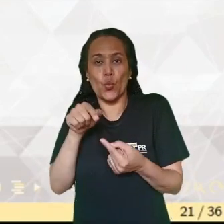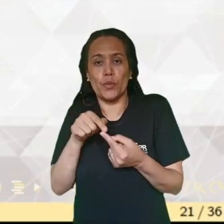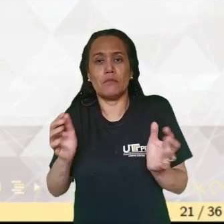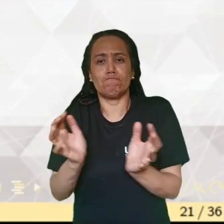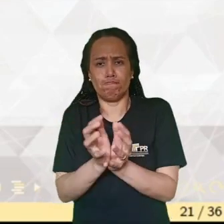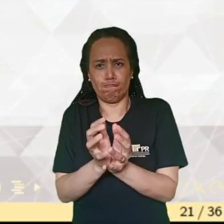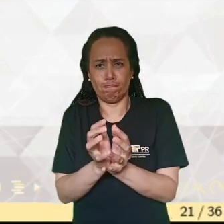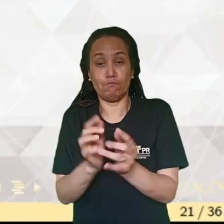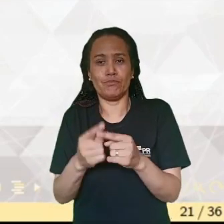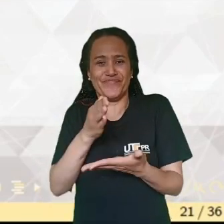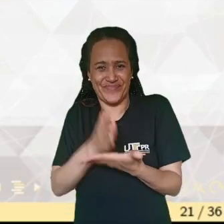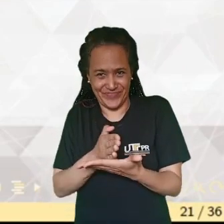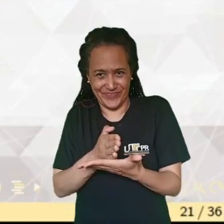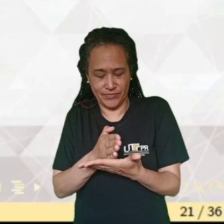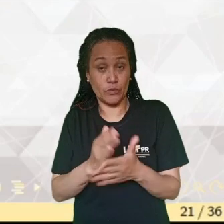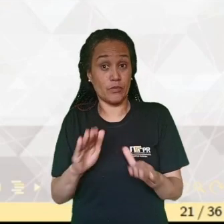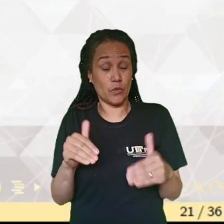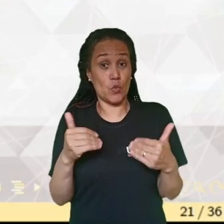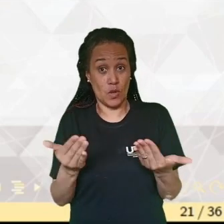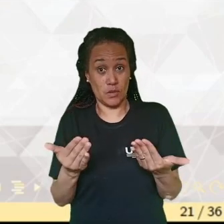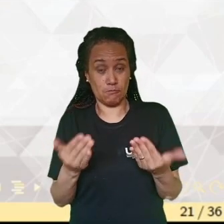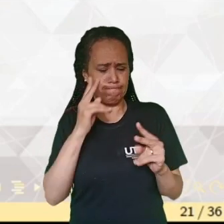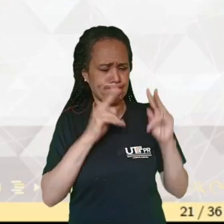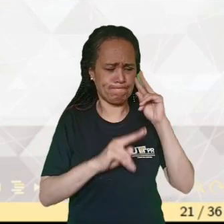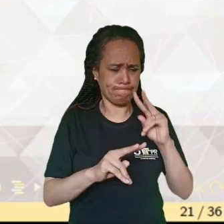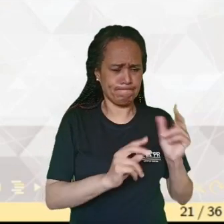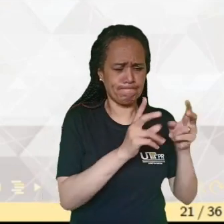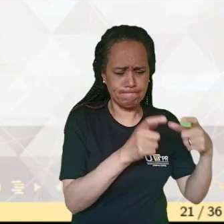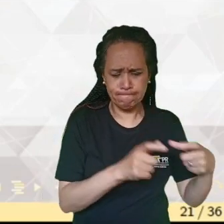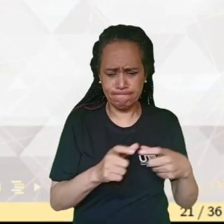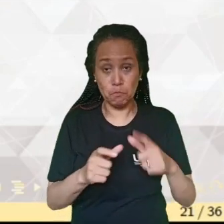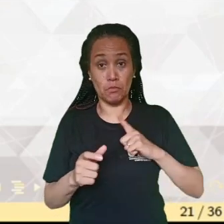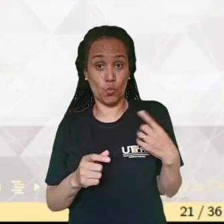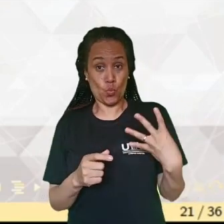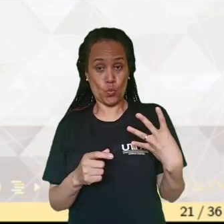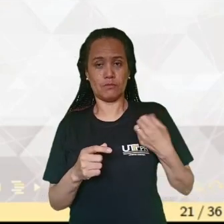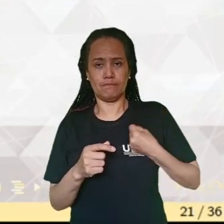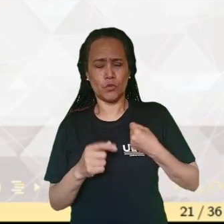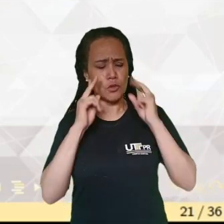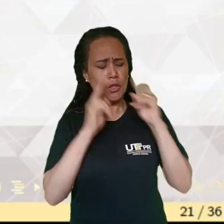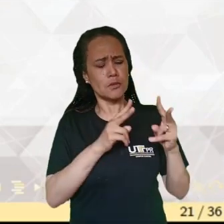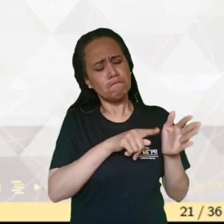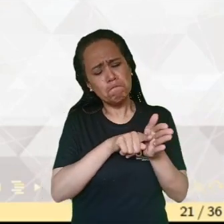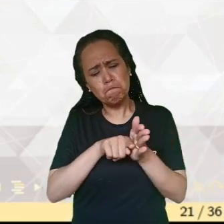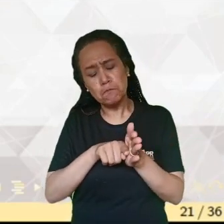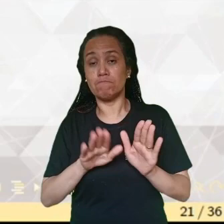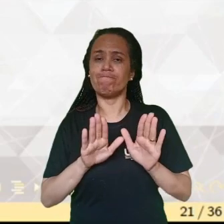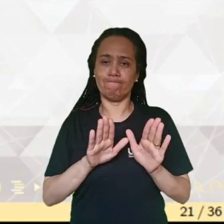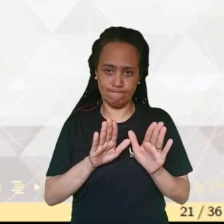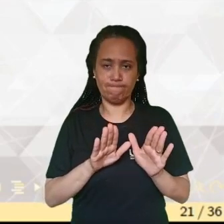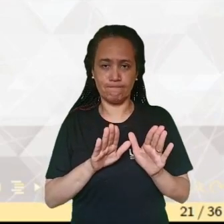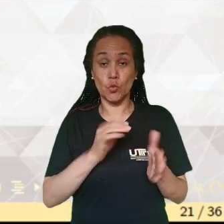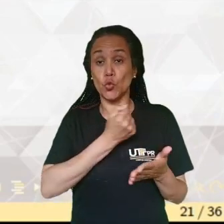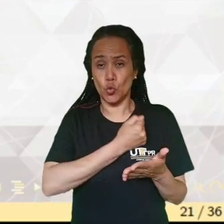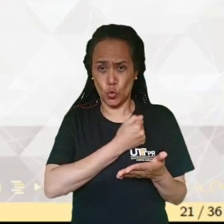dados. Agora, quando a quantidade de observações, digamos 4 números, que você está observando, o número